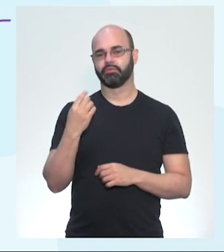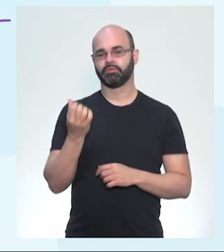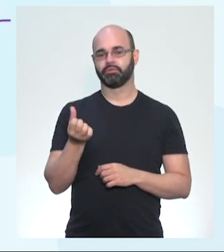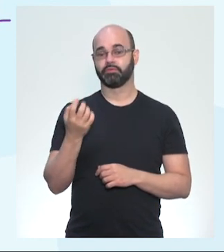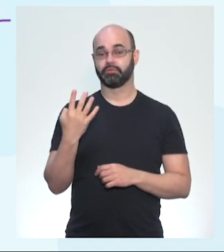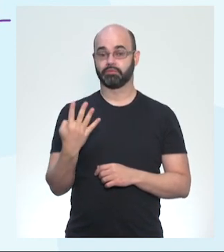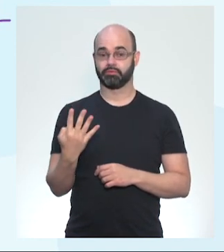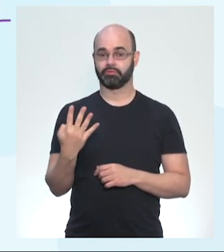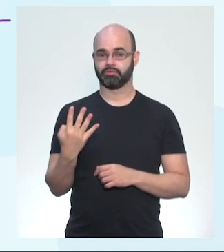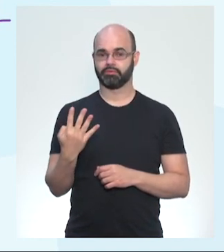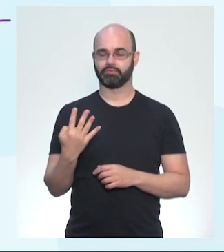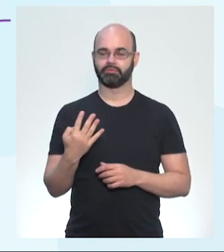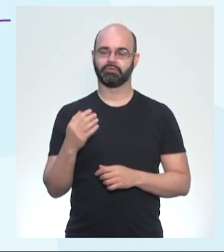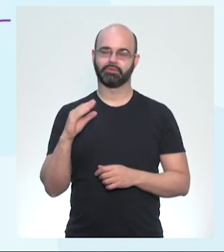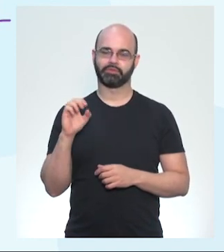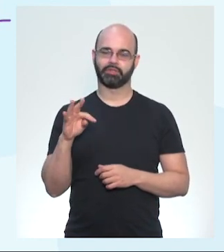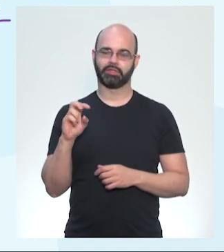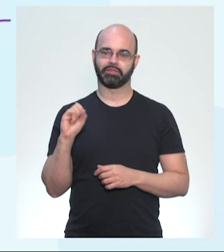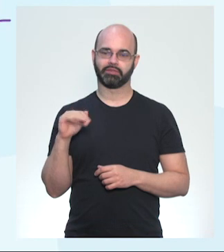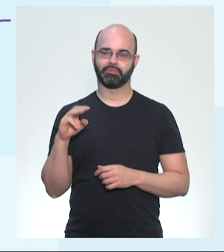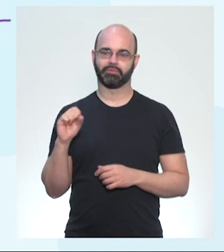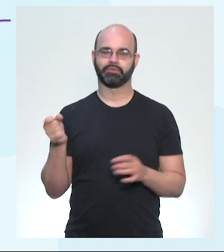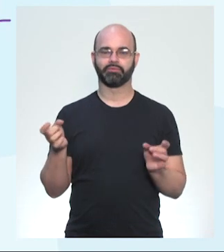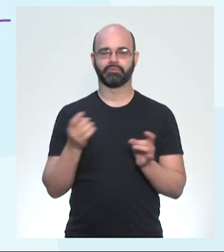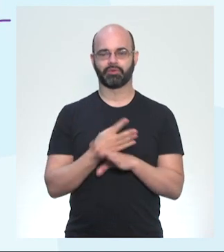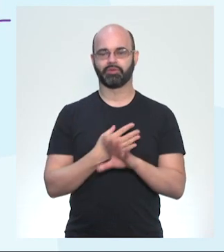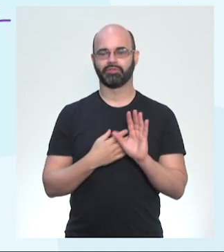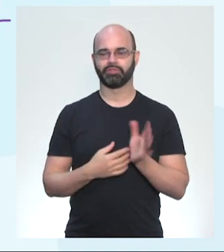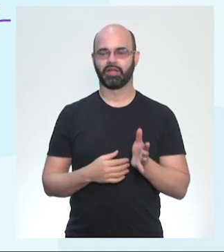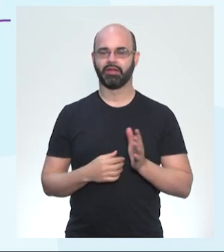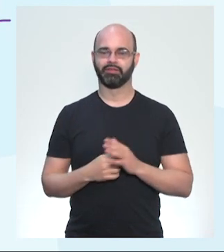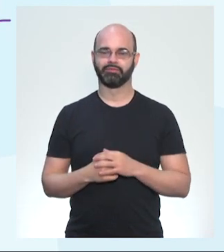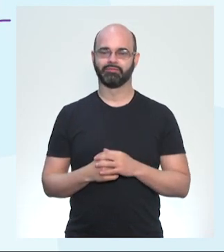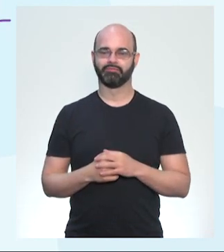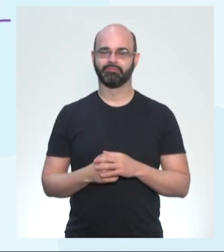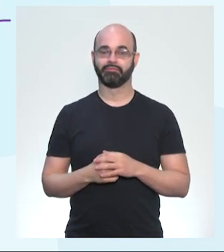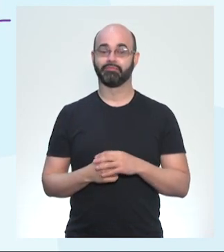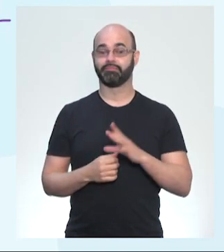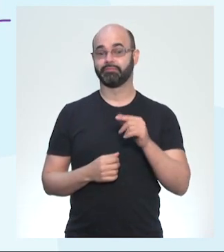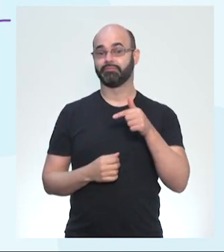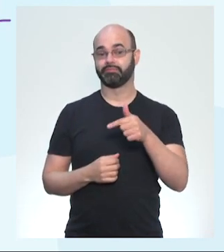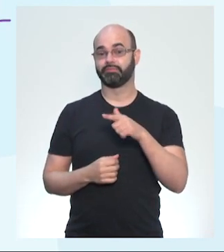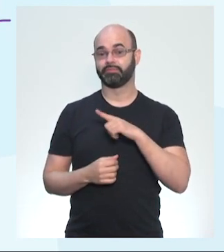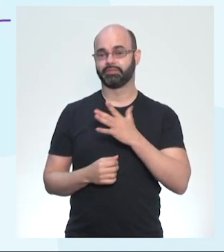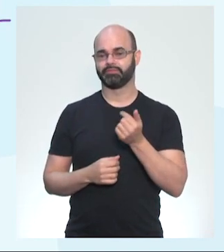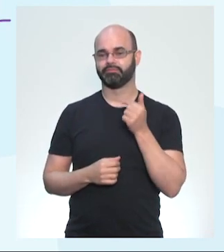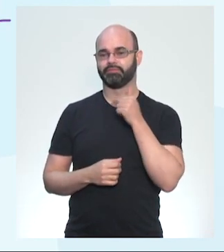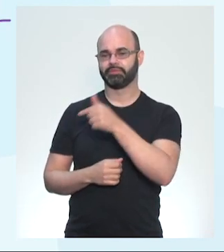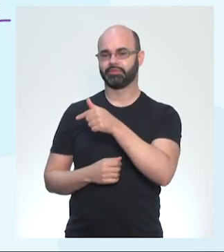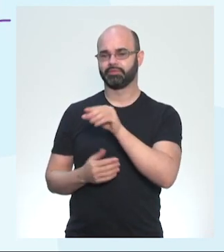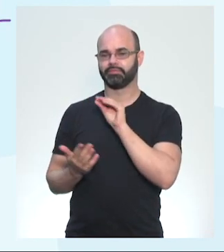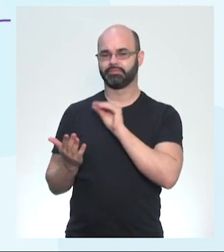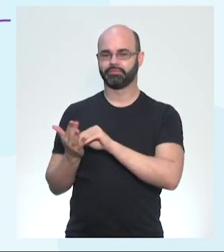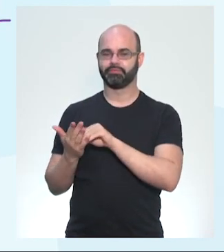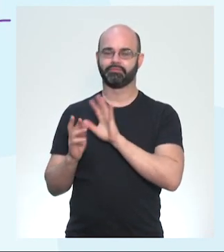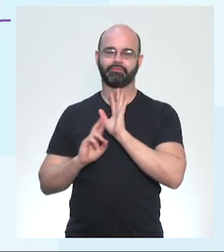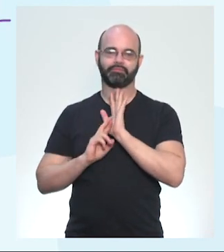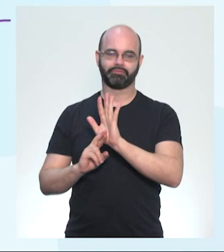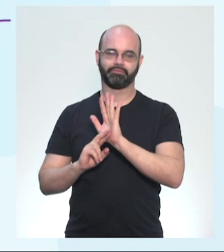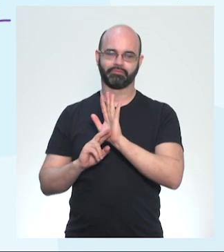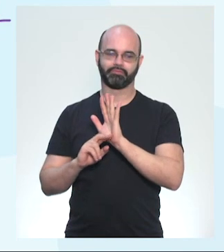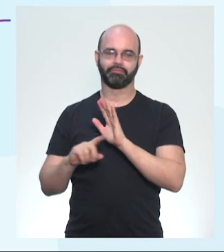0,64, já temos aqui o centésimo, não é isso? Mas como ele tinha um 7, bota o 7 lá. Essa é a nossa representação, tanto na